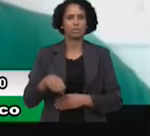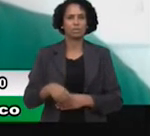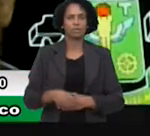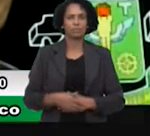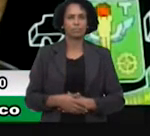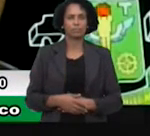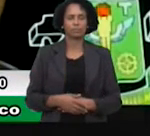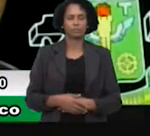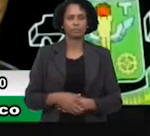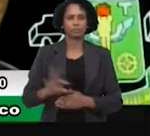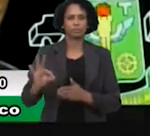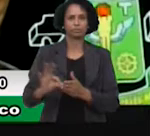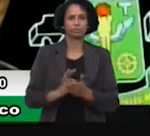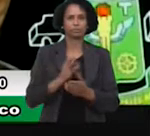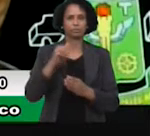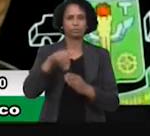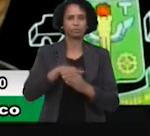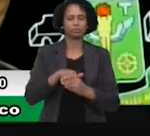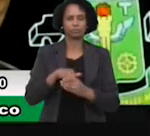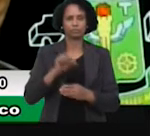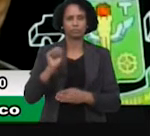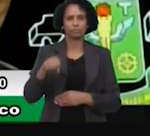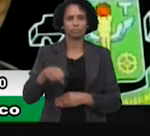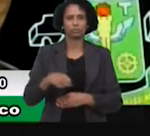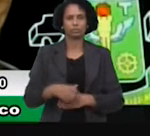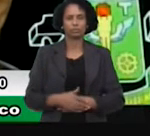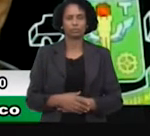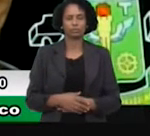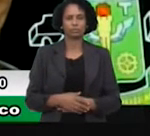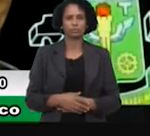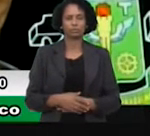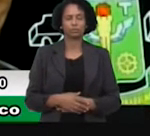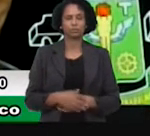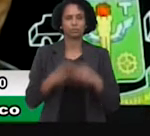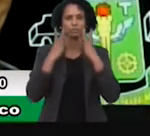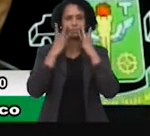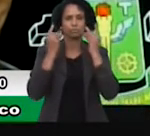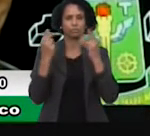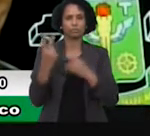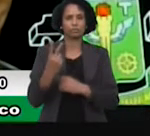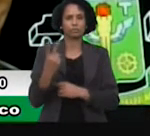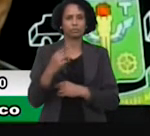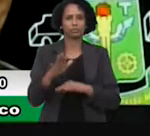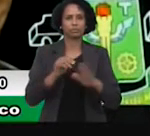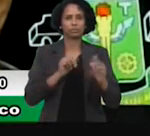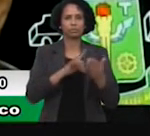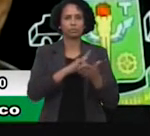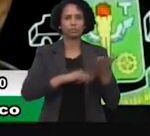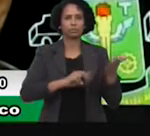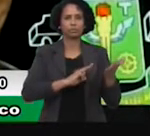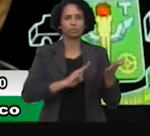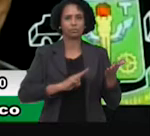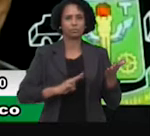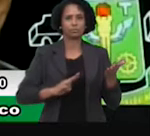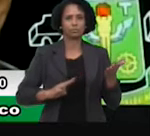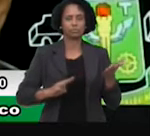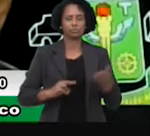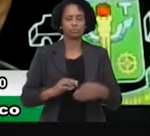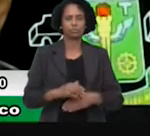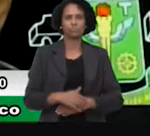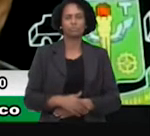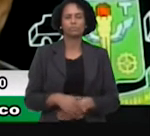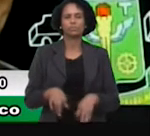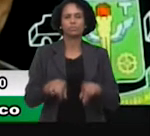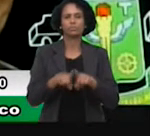voto sim. Questão, senhores vereadores, para a segunda chamada para votar o PL número 114/2020.